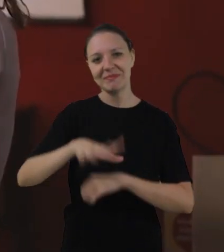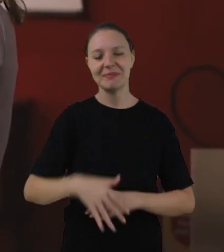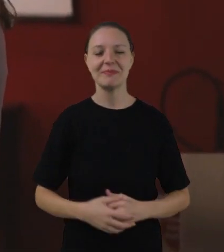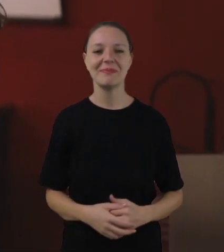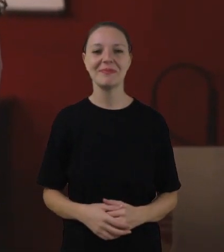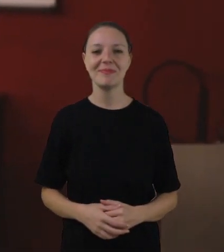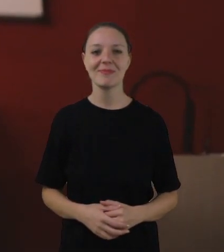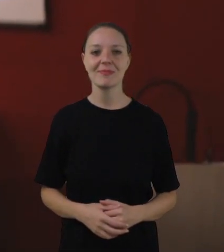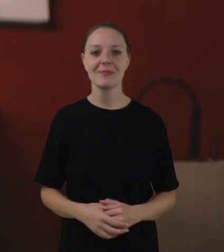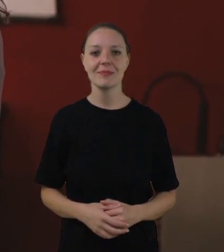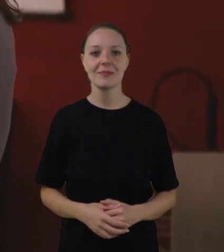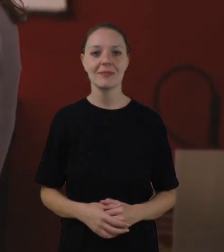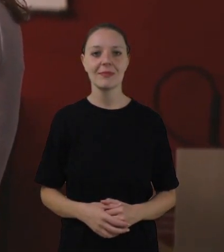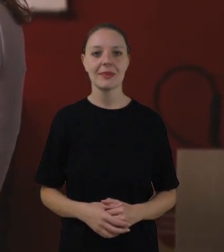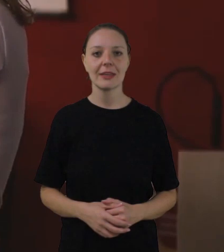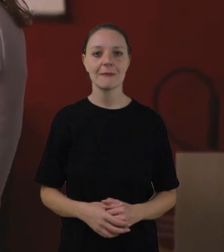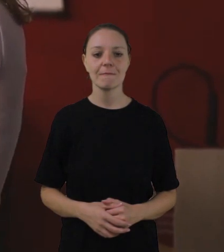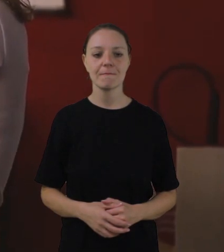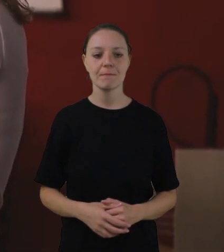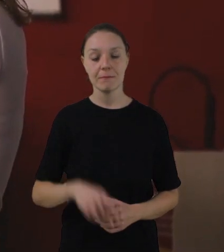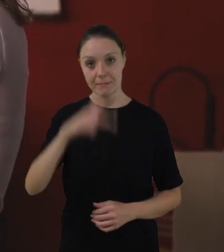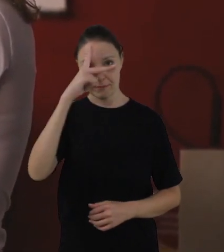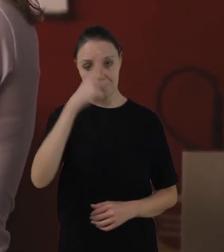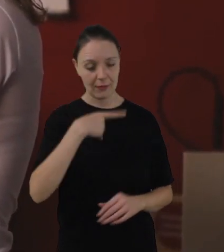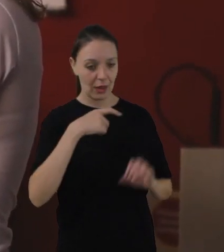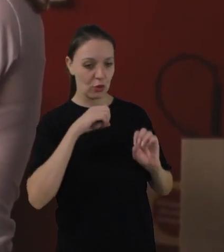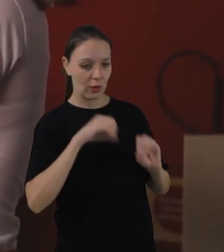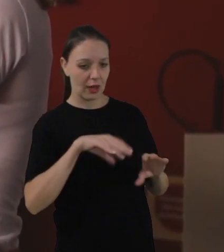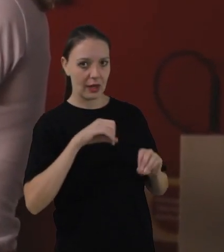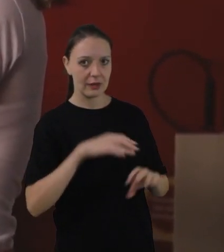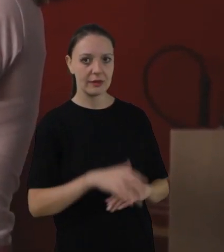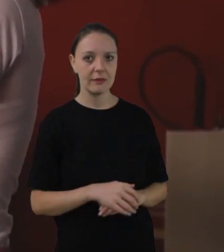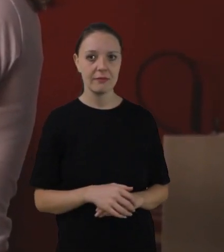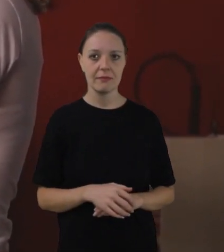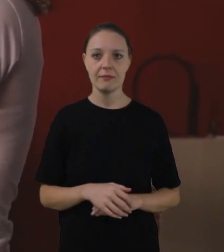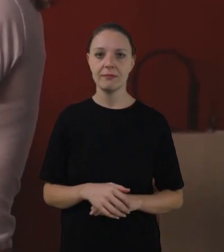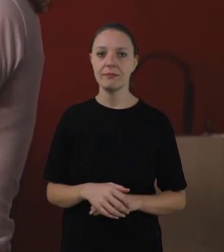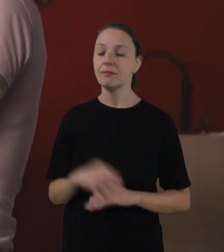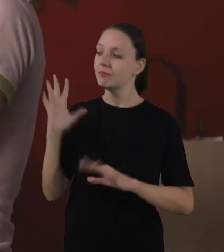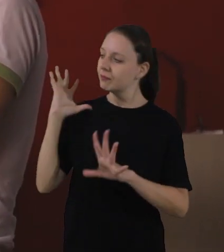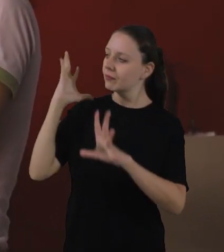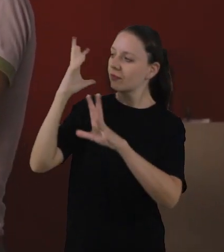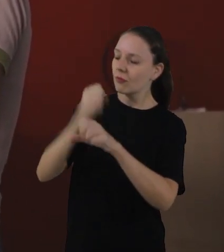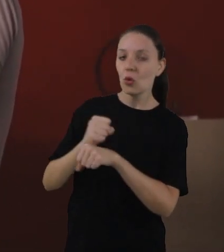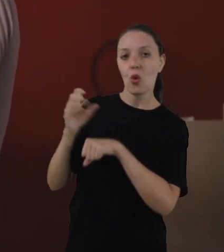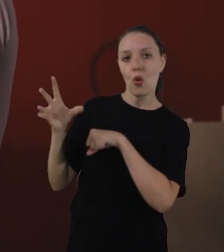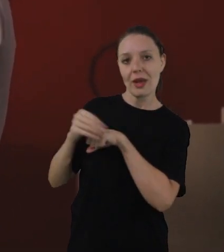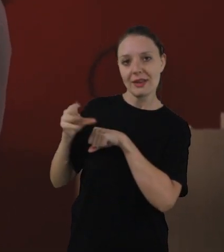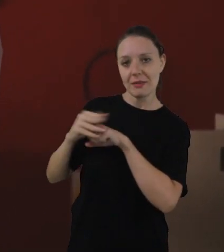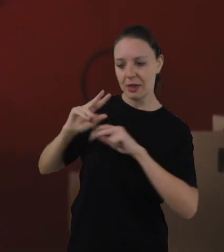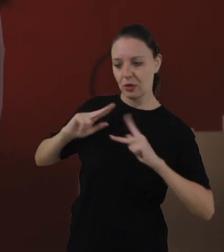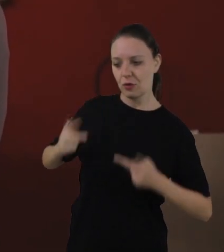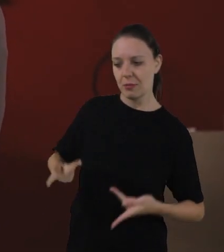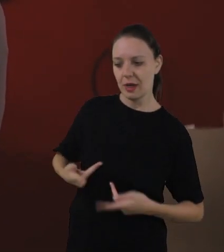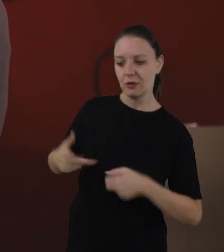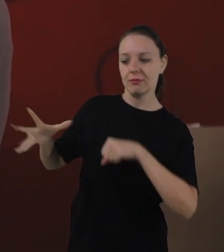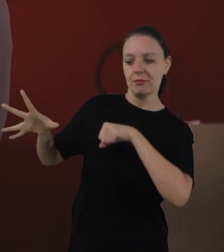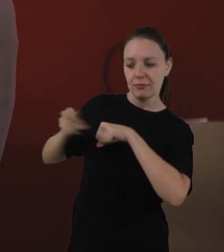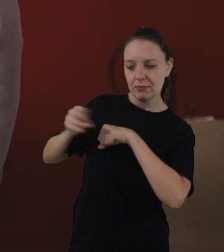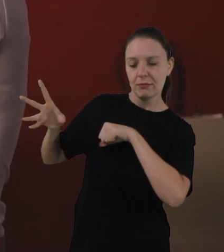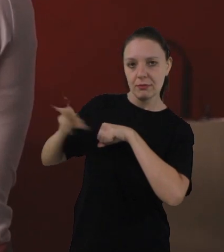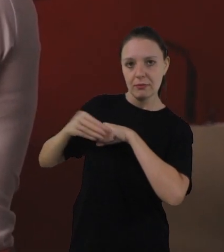E daí, assim, ó, educar-se é a capacidade de herdar o conhecimento da humanidade e tentar levá-lo adiante. É